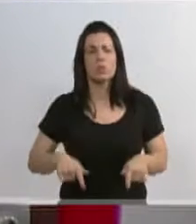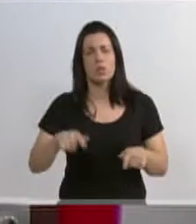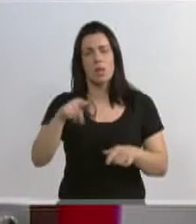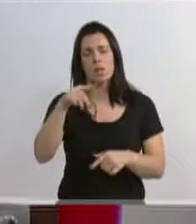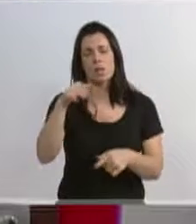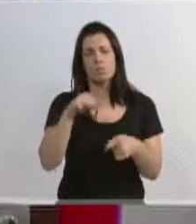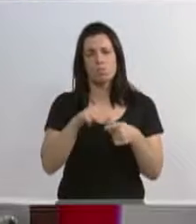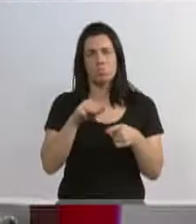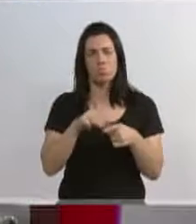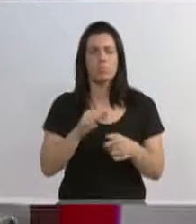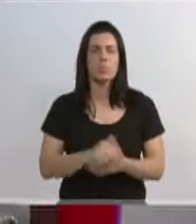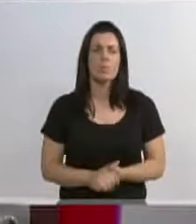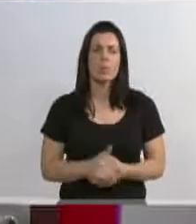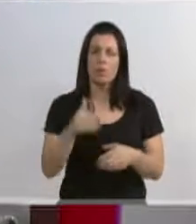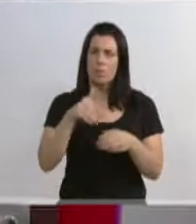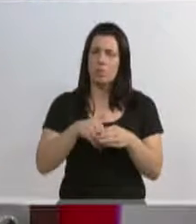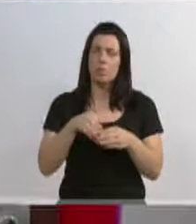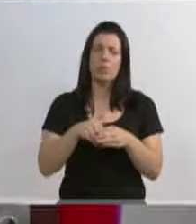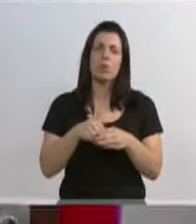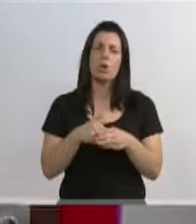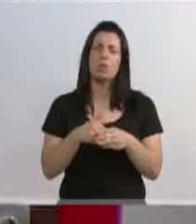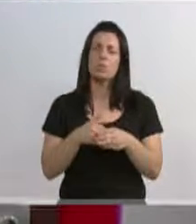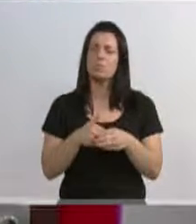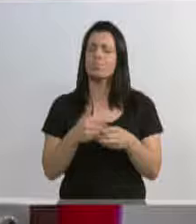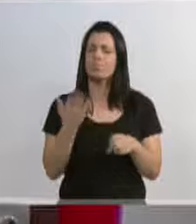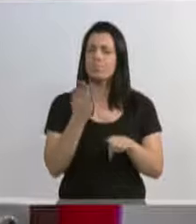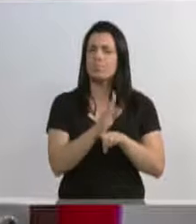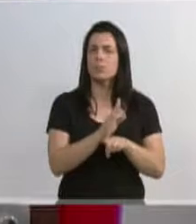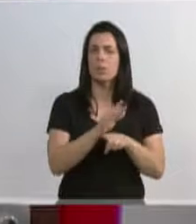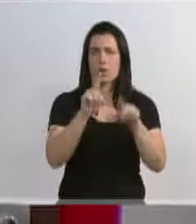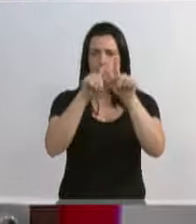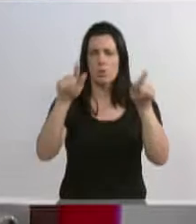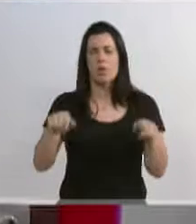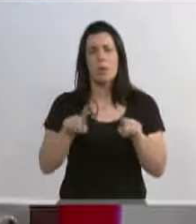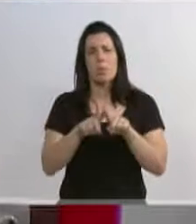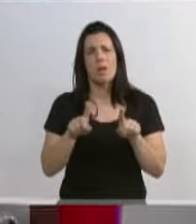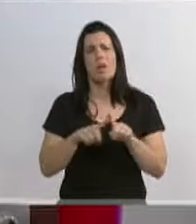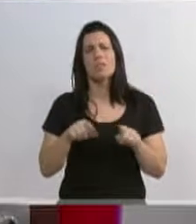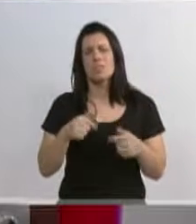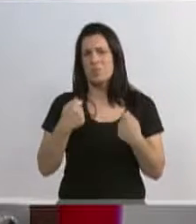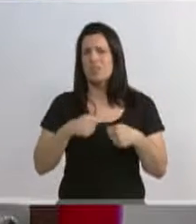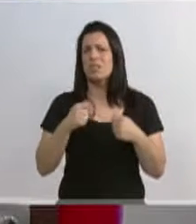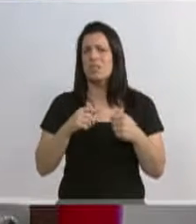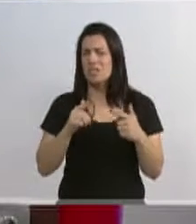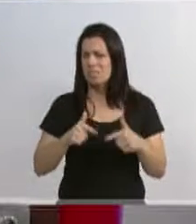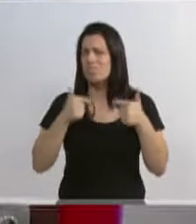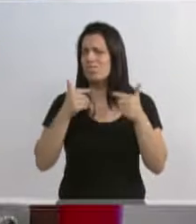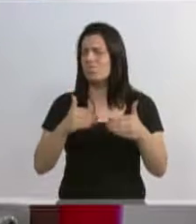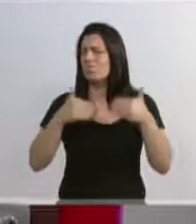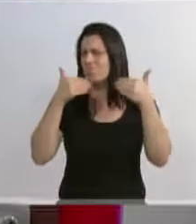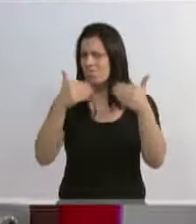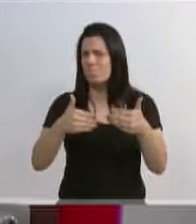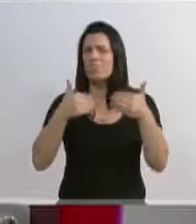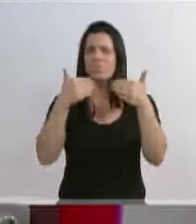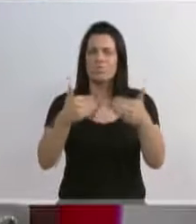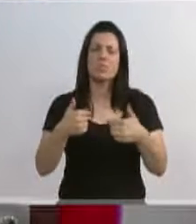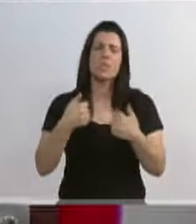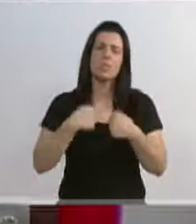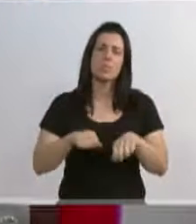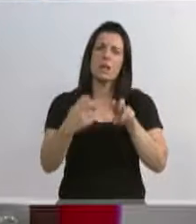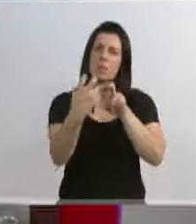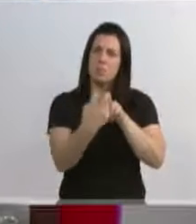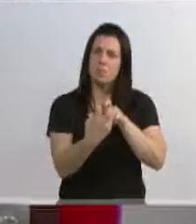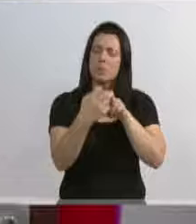obviamente, em prol dos servidores públicos, mas tem muito que avançar e espero que a mesa de negociação continue sempre aberta e que